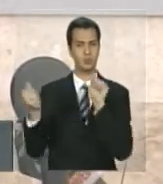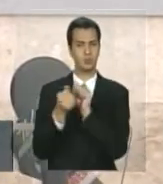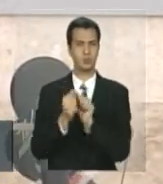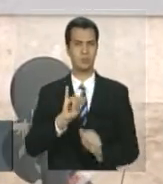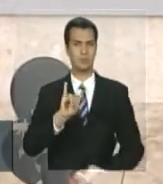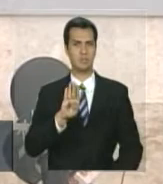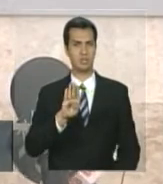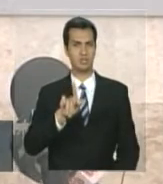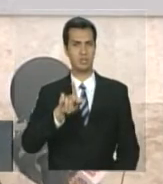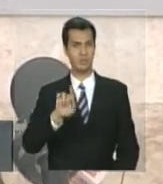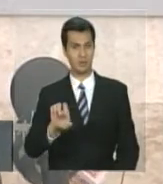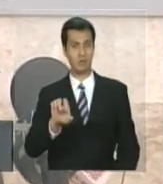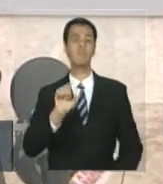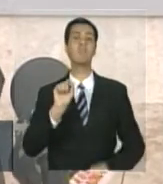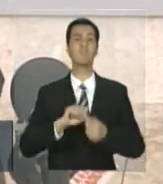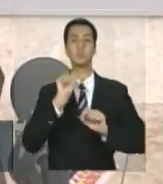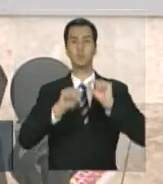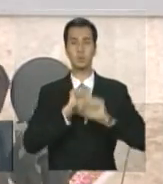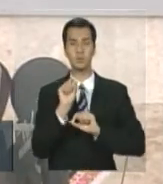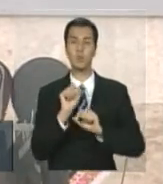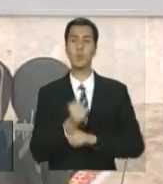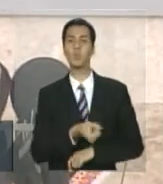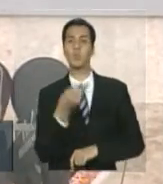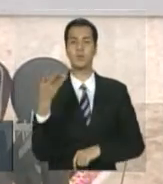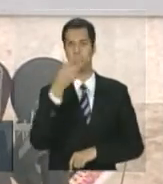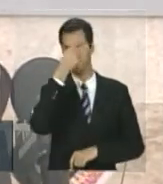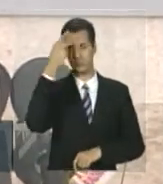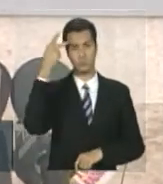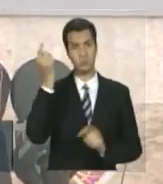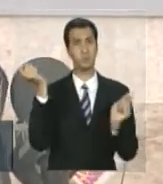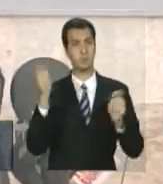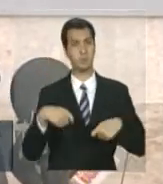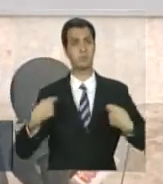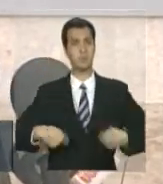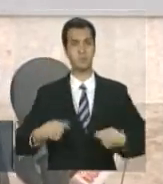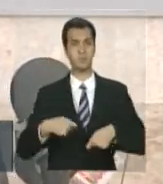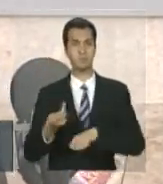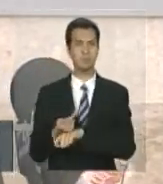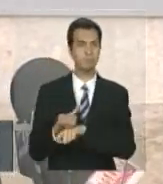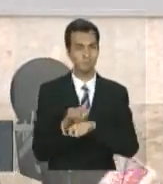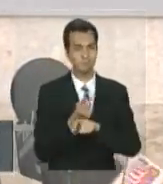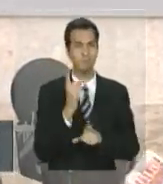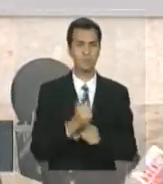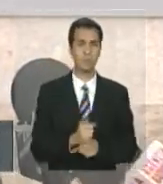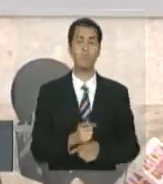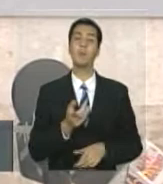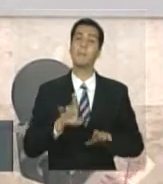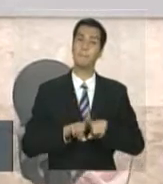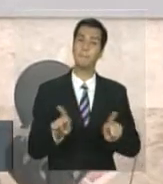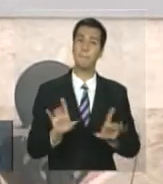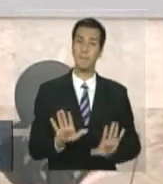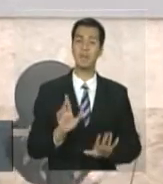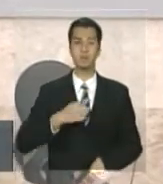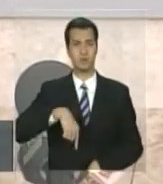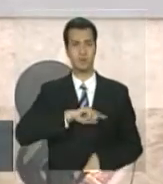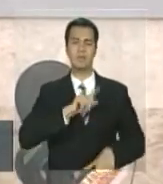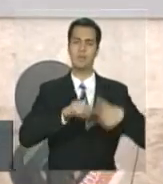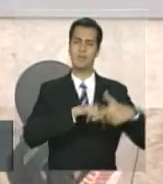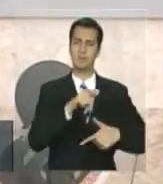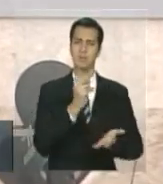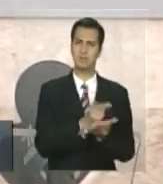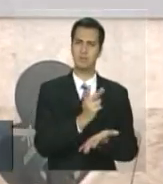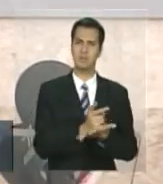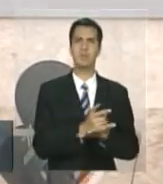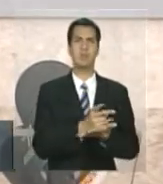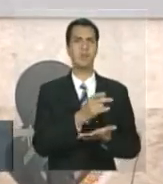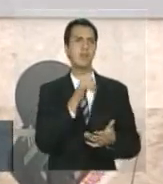que a gente deva estar buscando, mas a cada dia, à medida que a gente faz o Luz para Todos, à medida que a gente consegue incluir